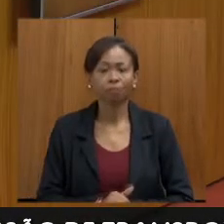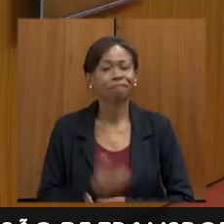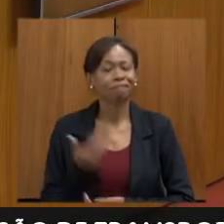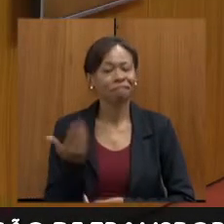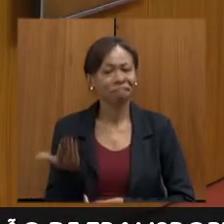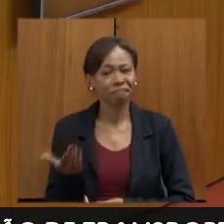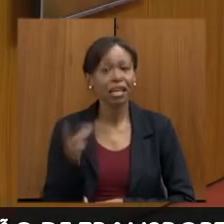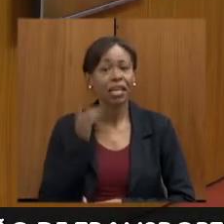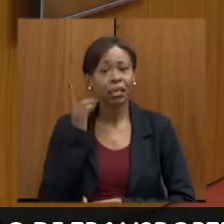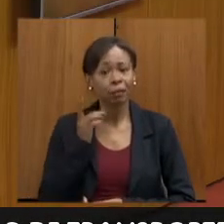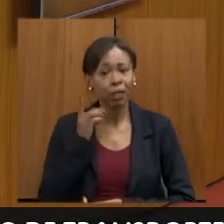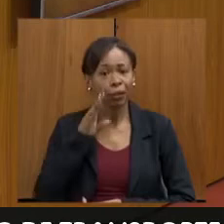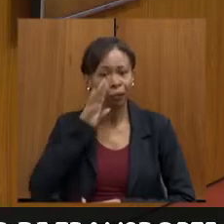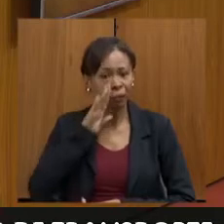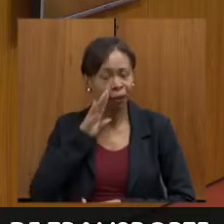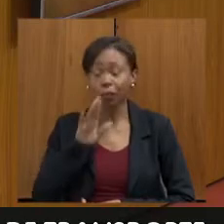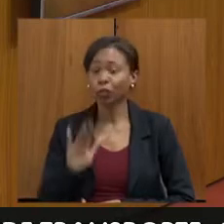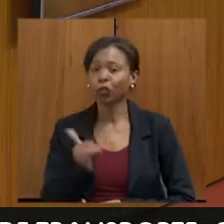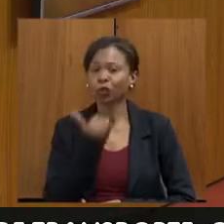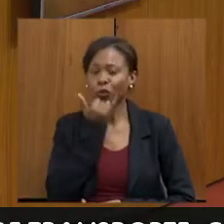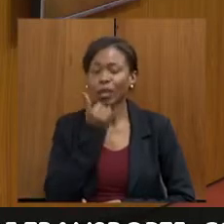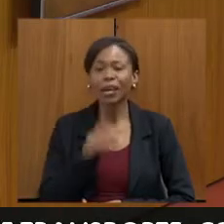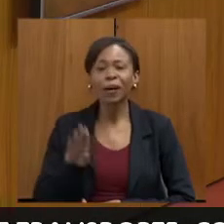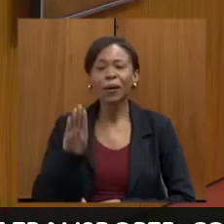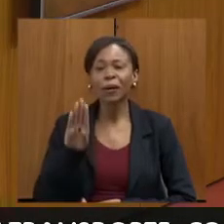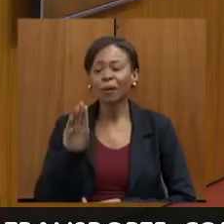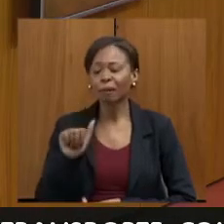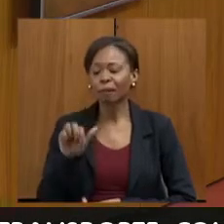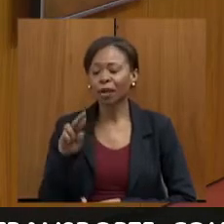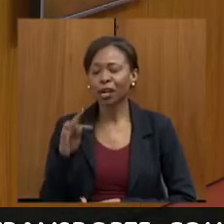excelência o deputado Bartô tem a palavra